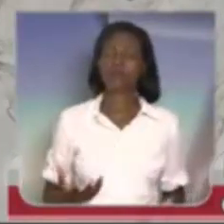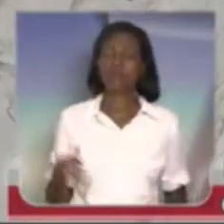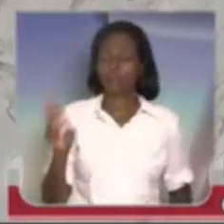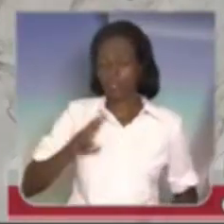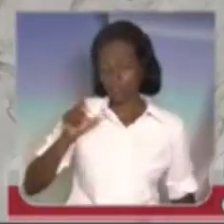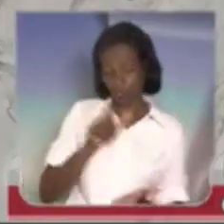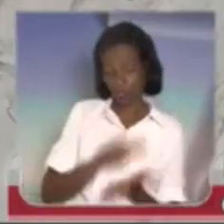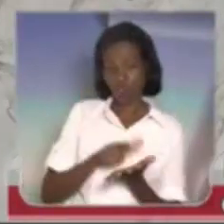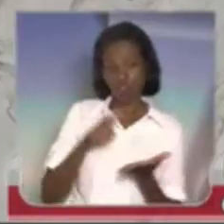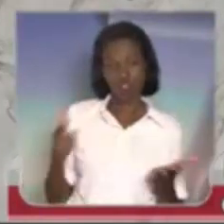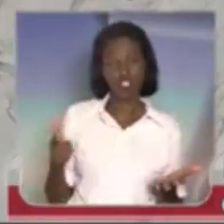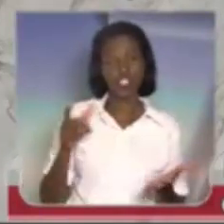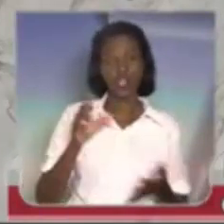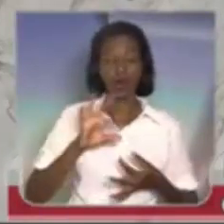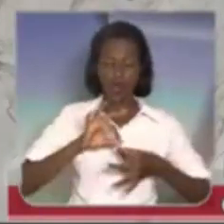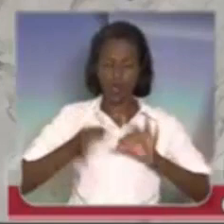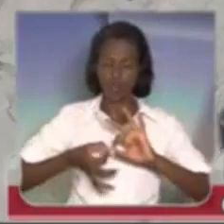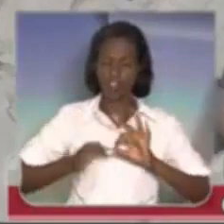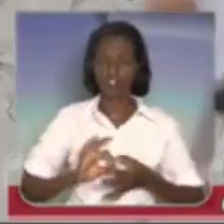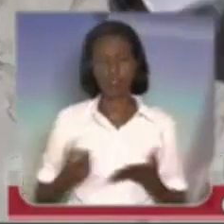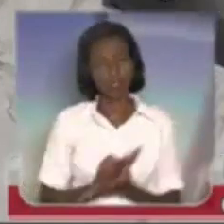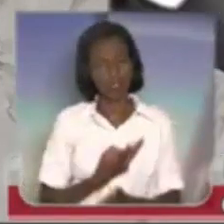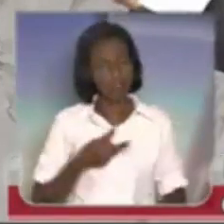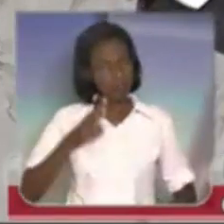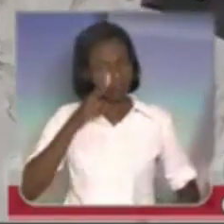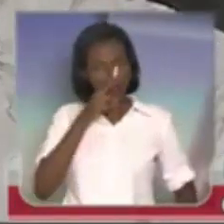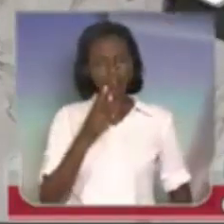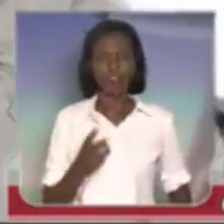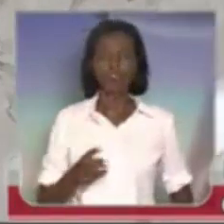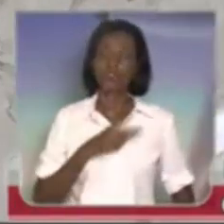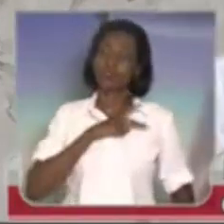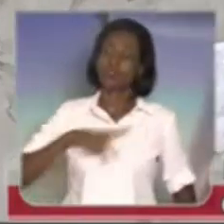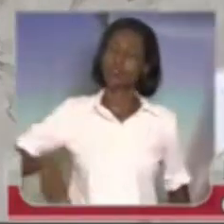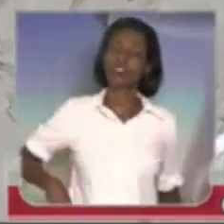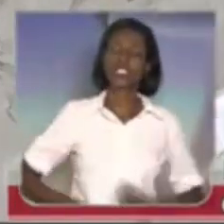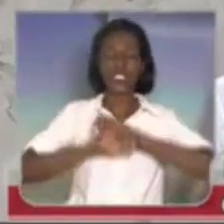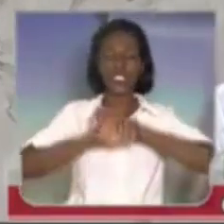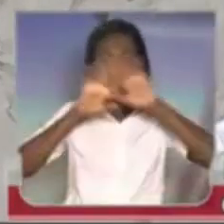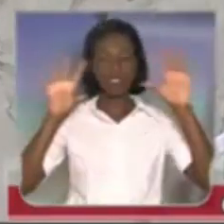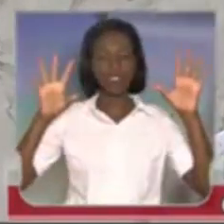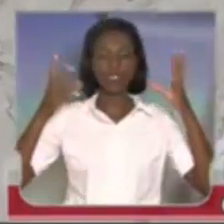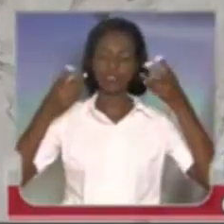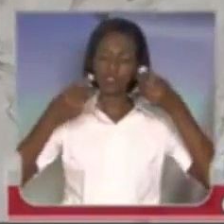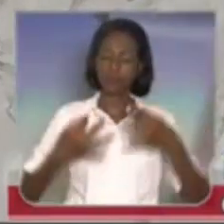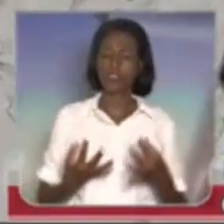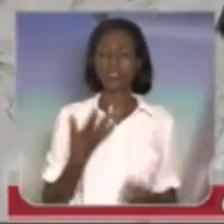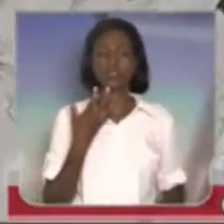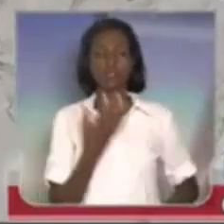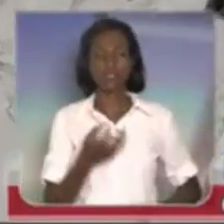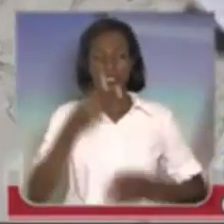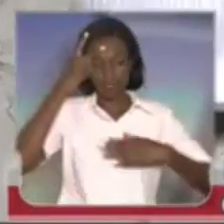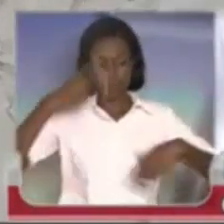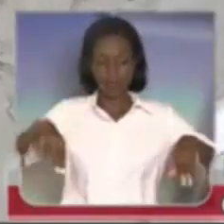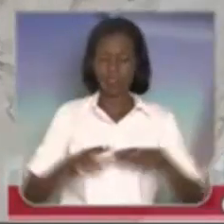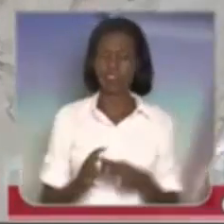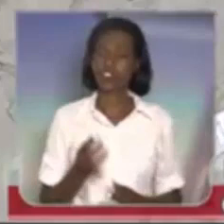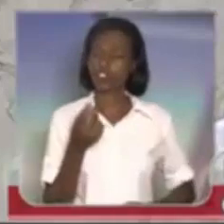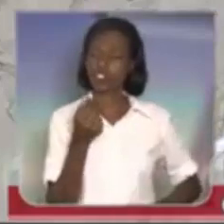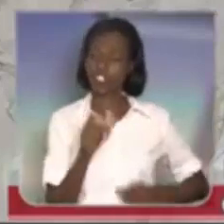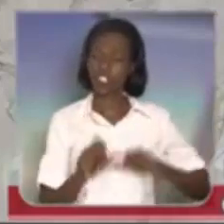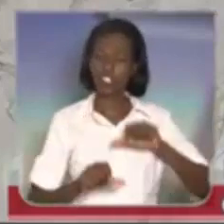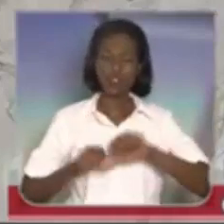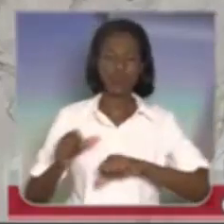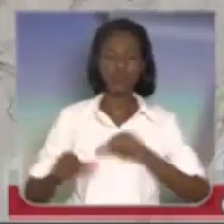Diário Oficial um absurdo senhor presidente então que quero fazer esse esclarecimento para a população não houve reajuste